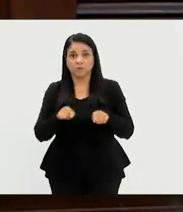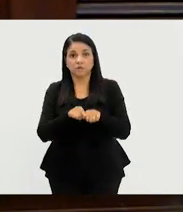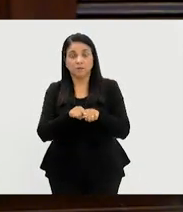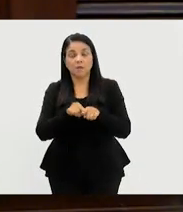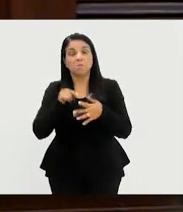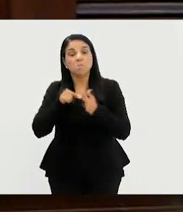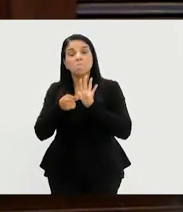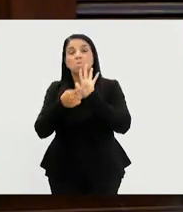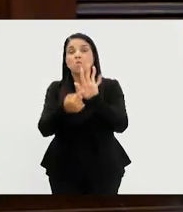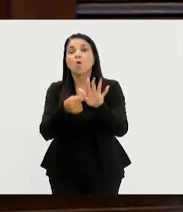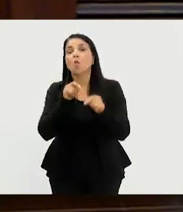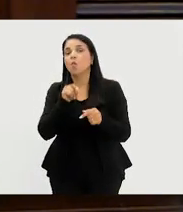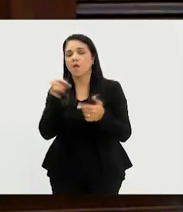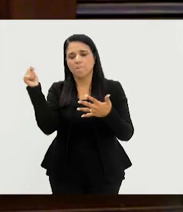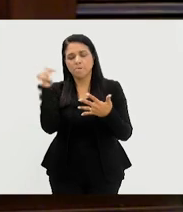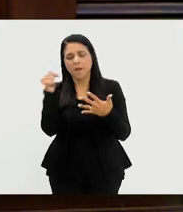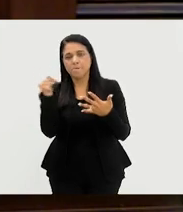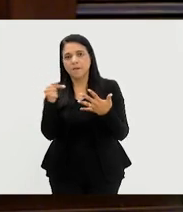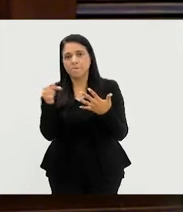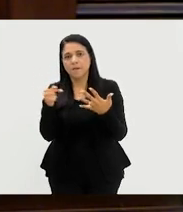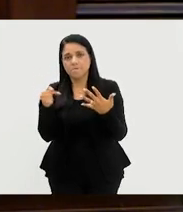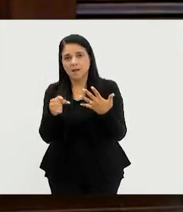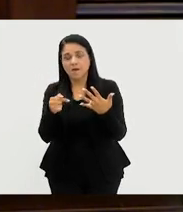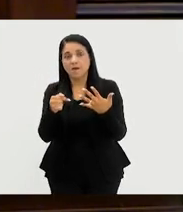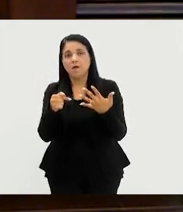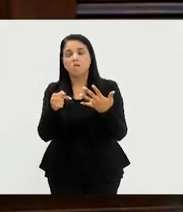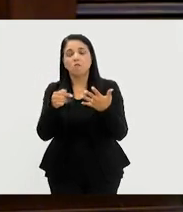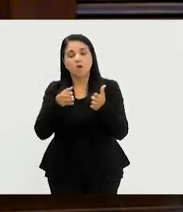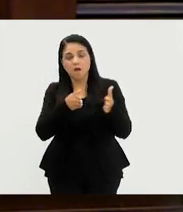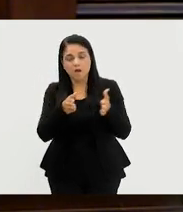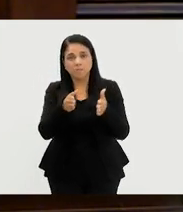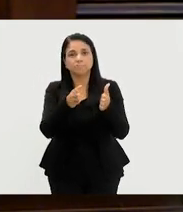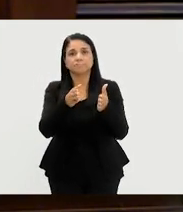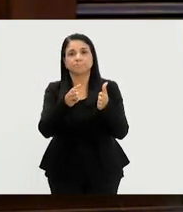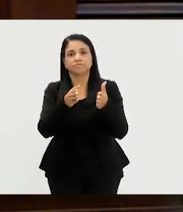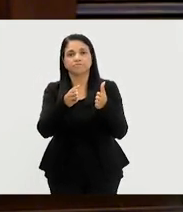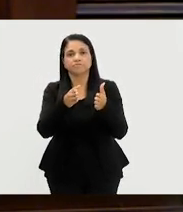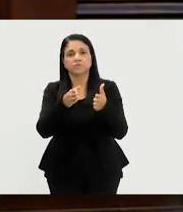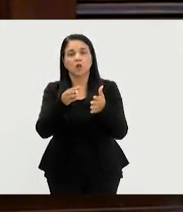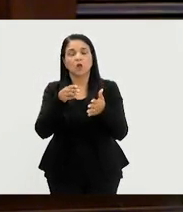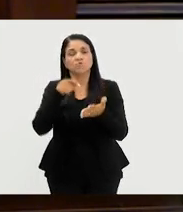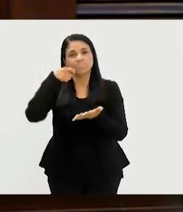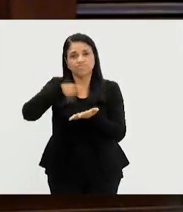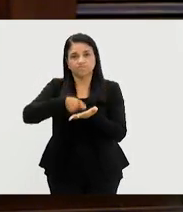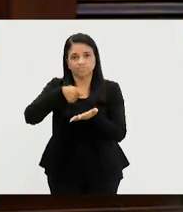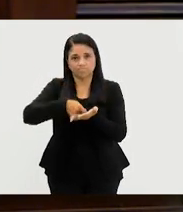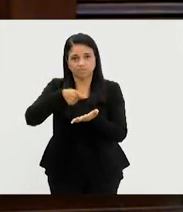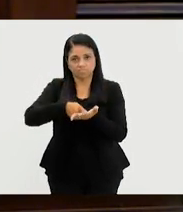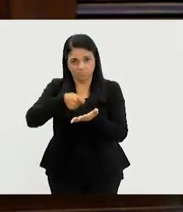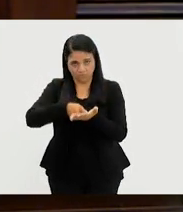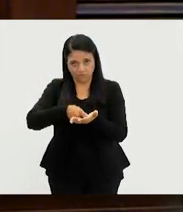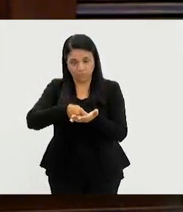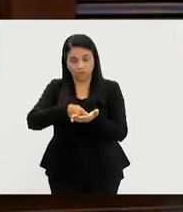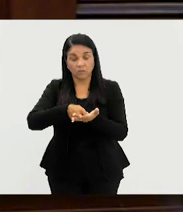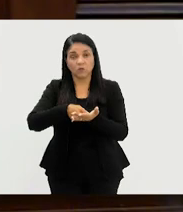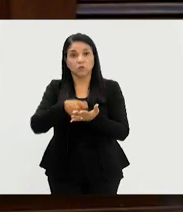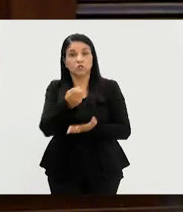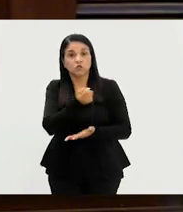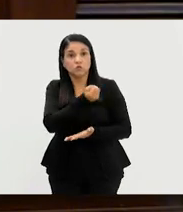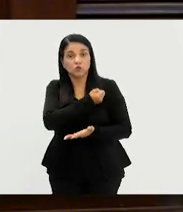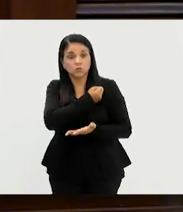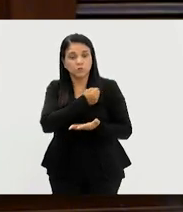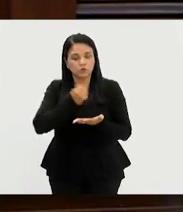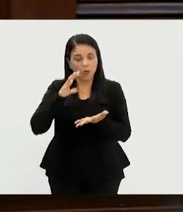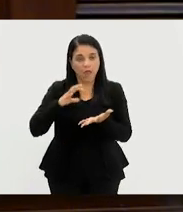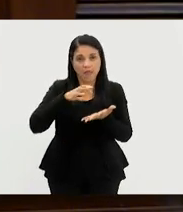que nos darão, portanto, um norte ao nosso dever de casa. Pelos números que estão